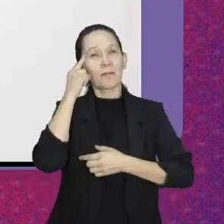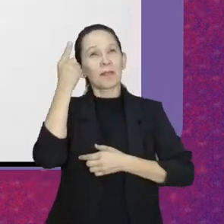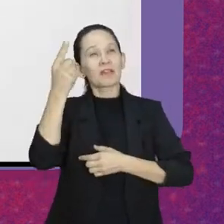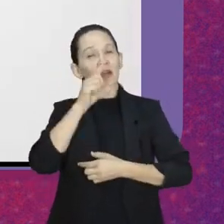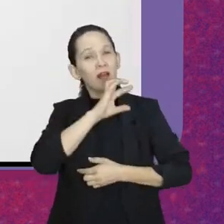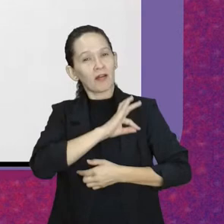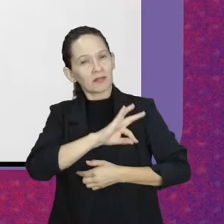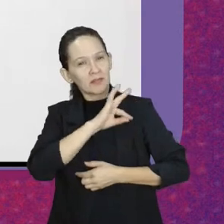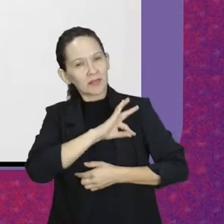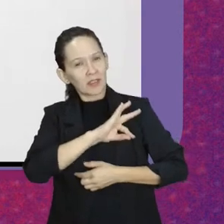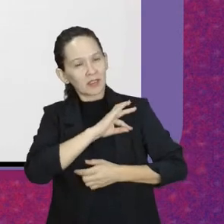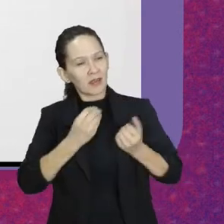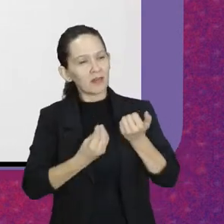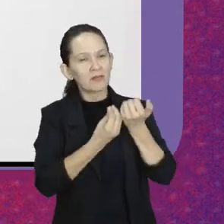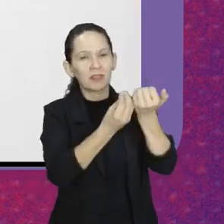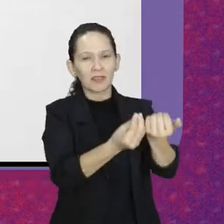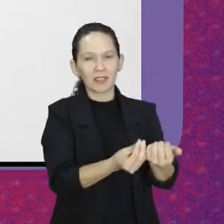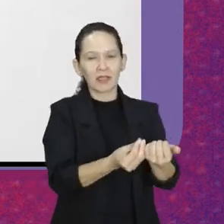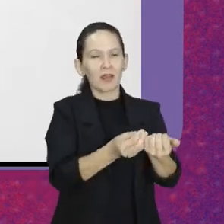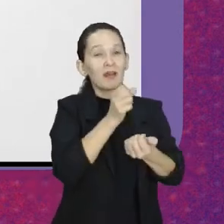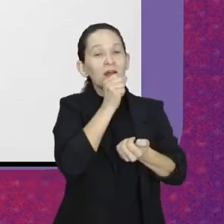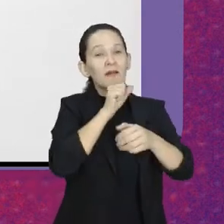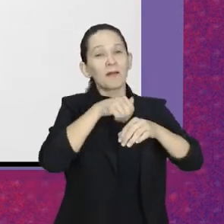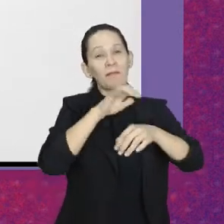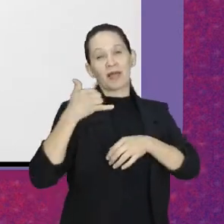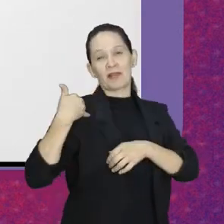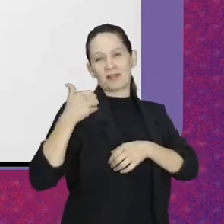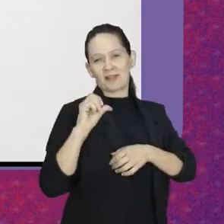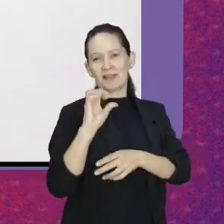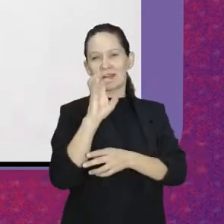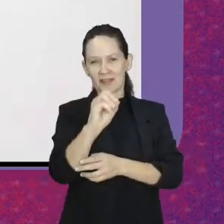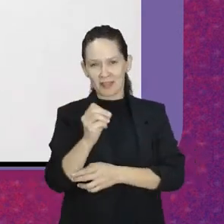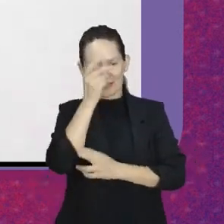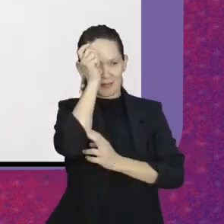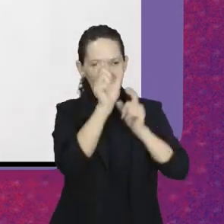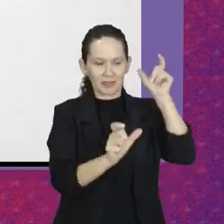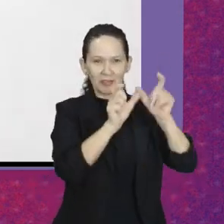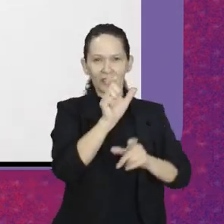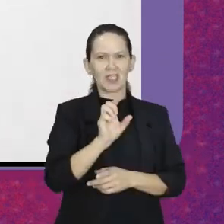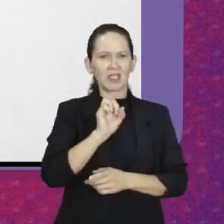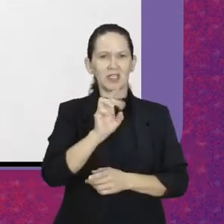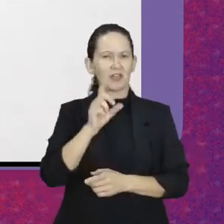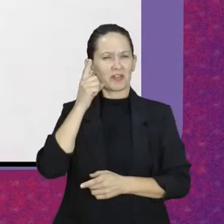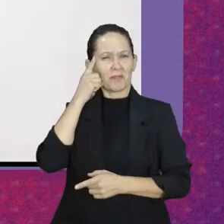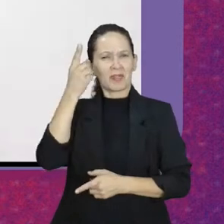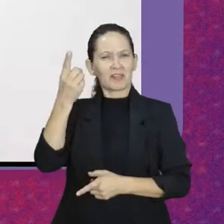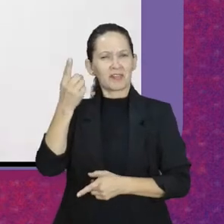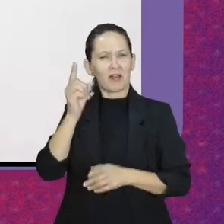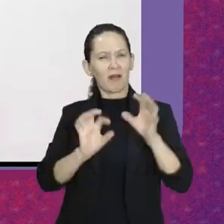renda para os idosos, né, e não pensar em